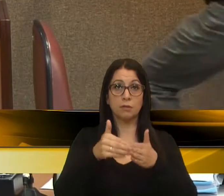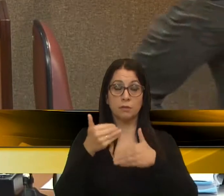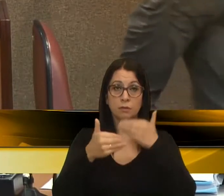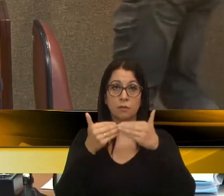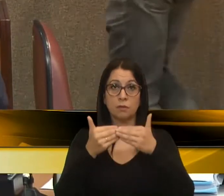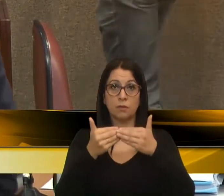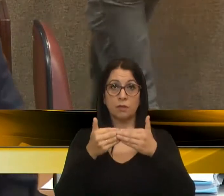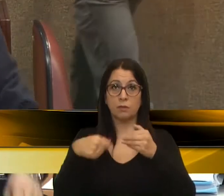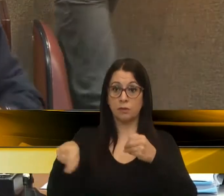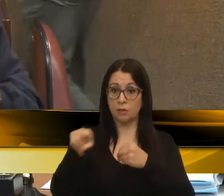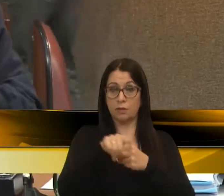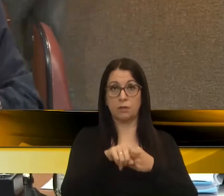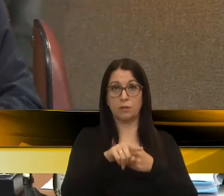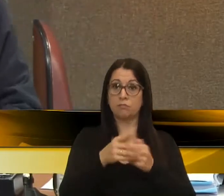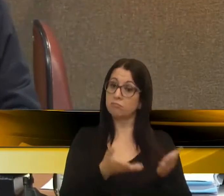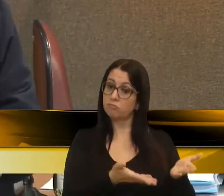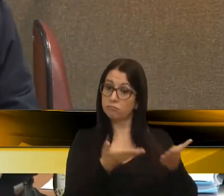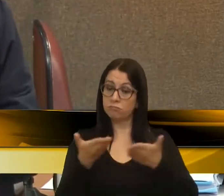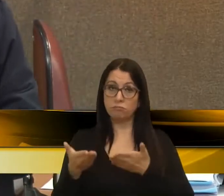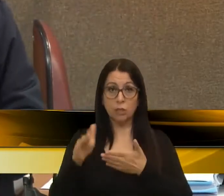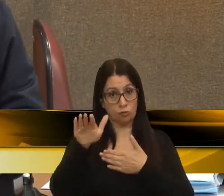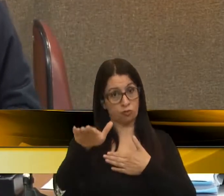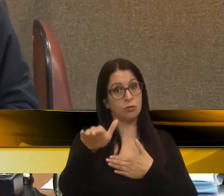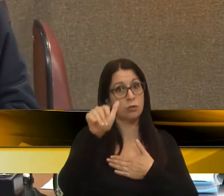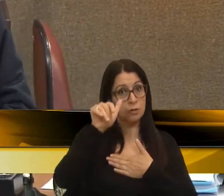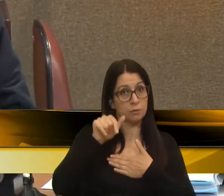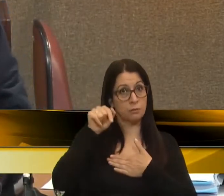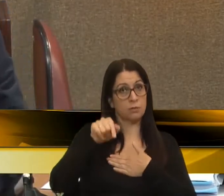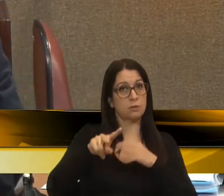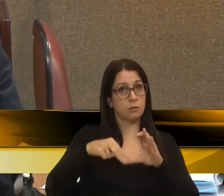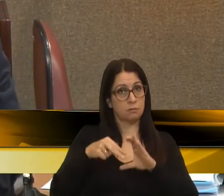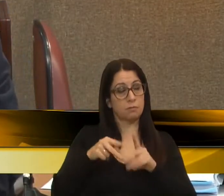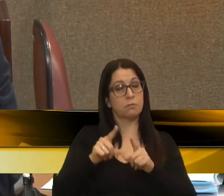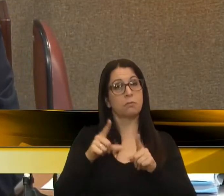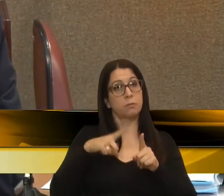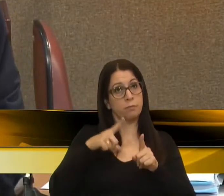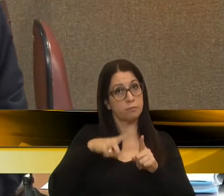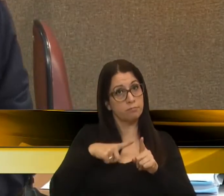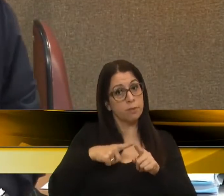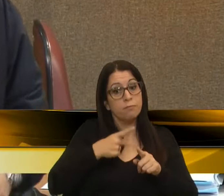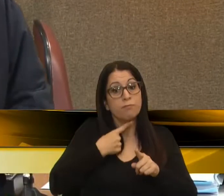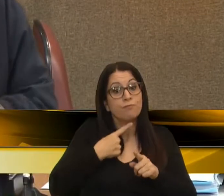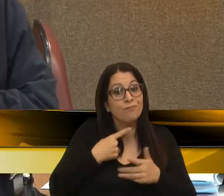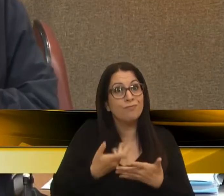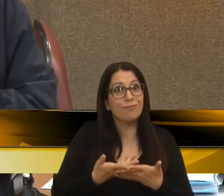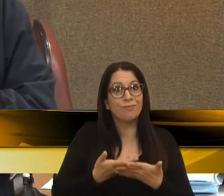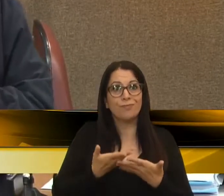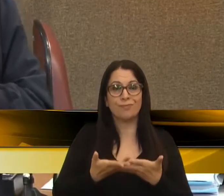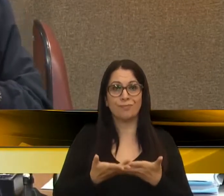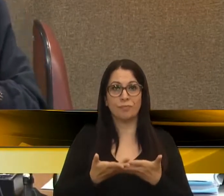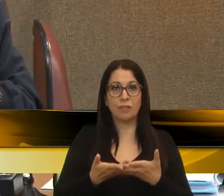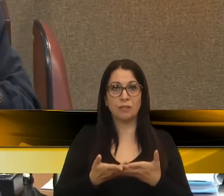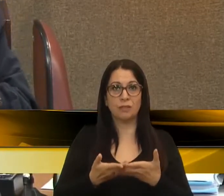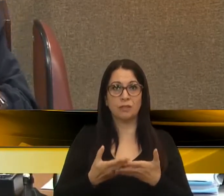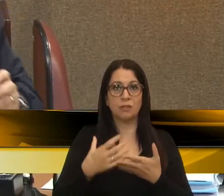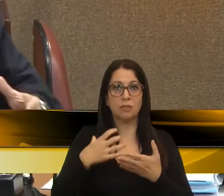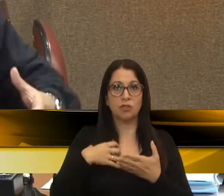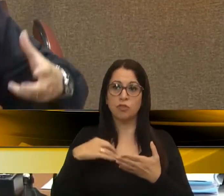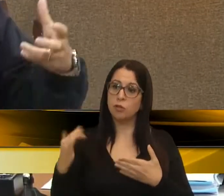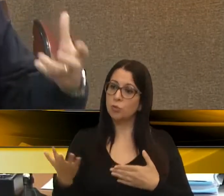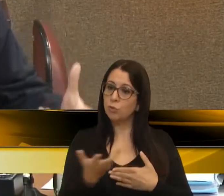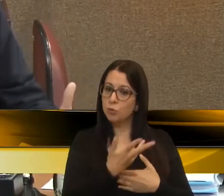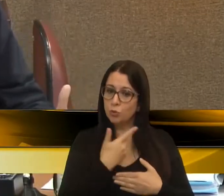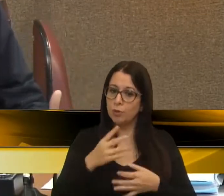Desenvolvimento Urbano lhe convida, lhe convoca para estar aqui, porque temos um desejo de forma cooperada